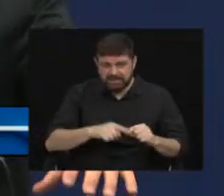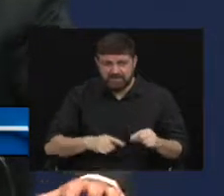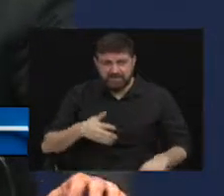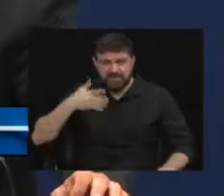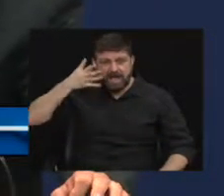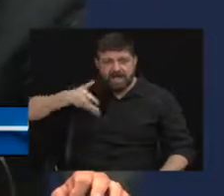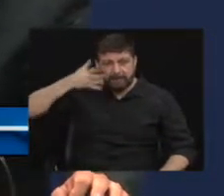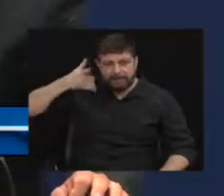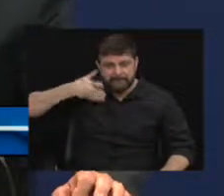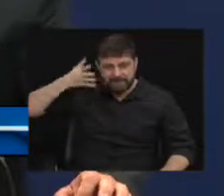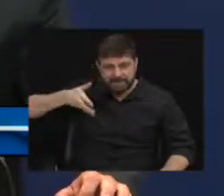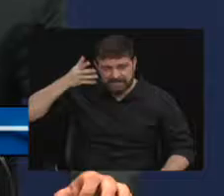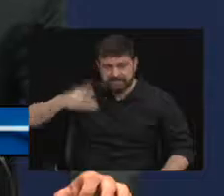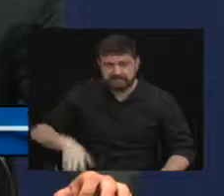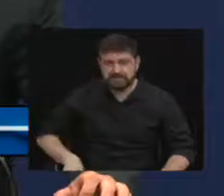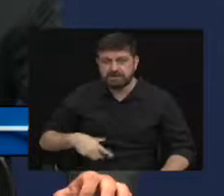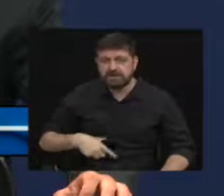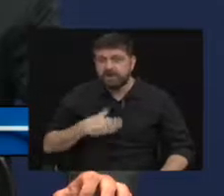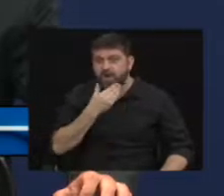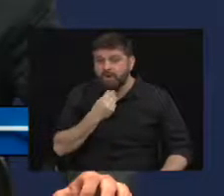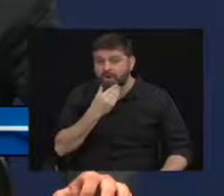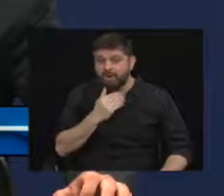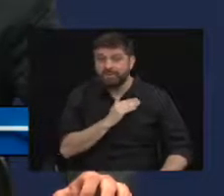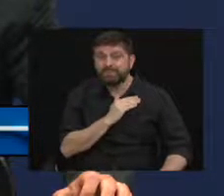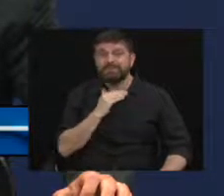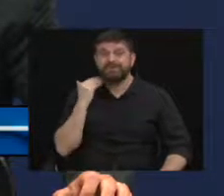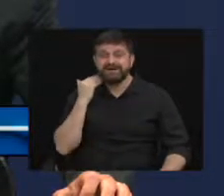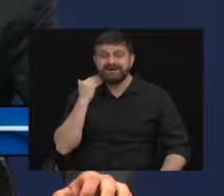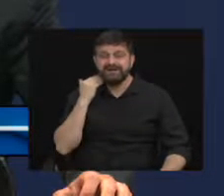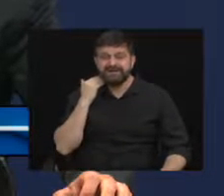Estão tendo que responder para o Tribunal de Contas, gastaram